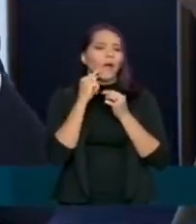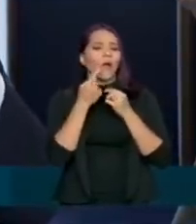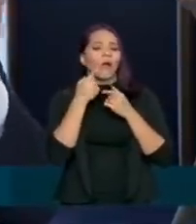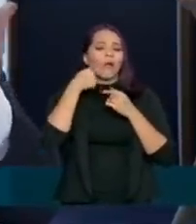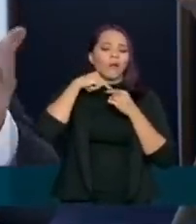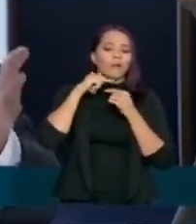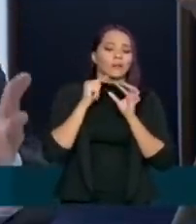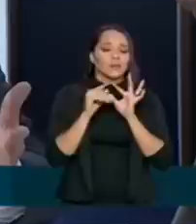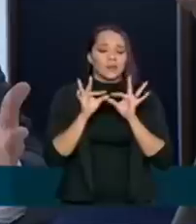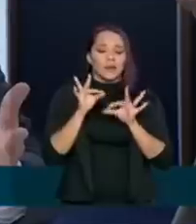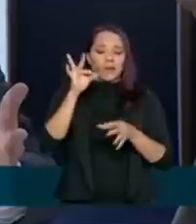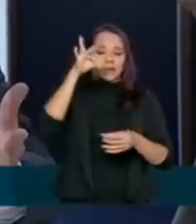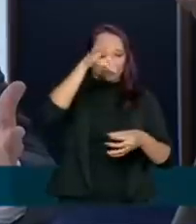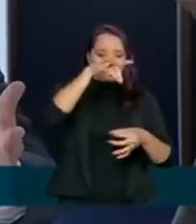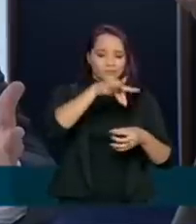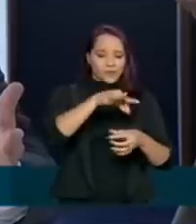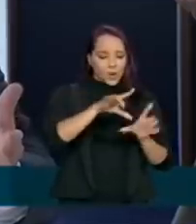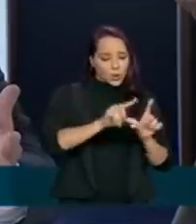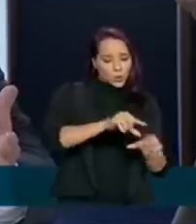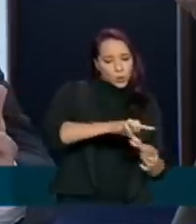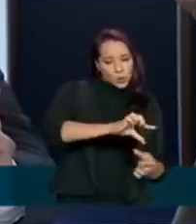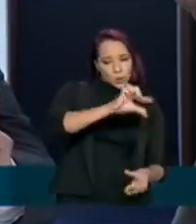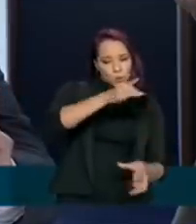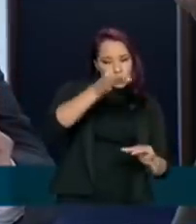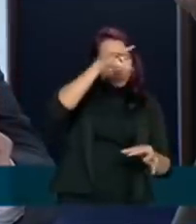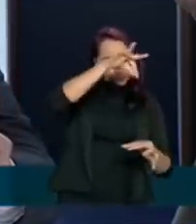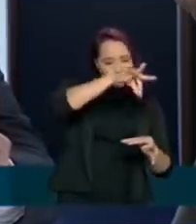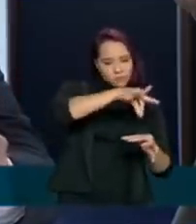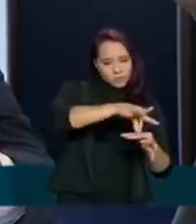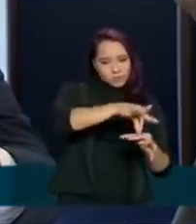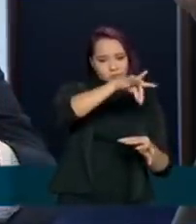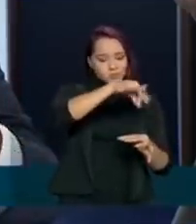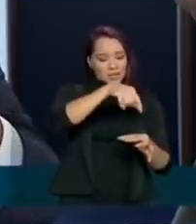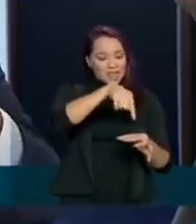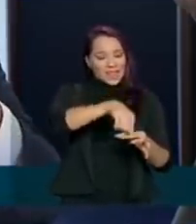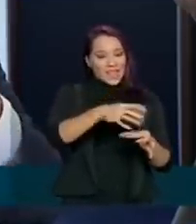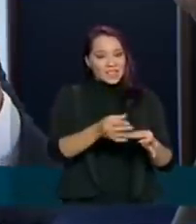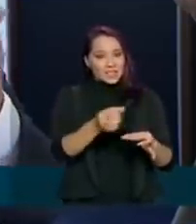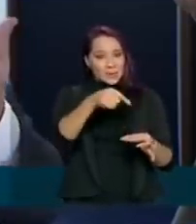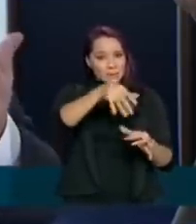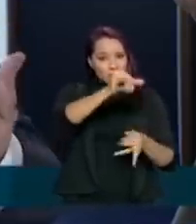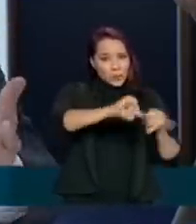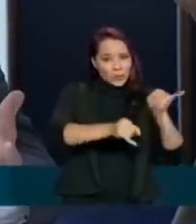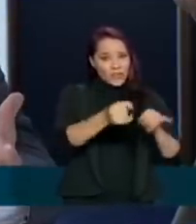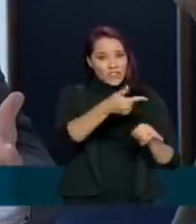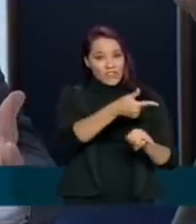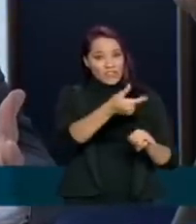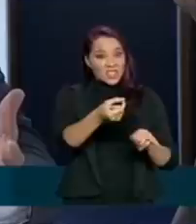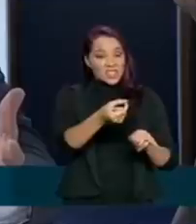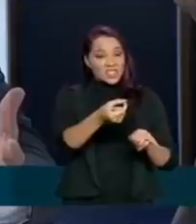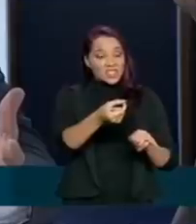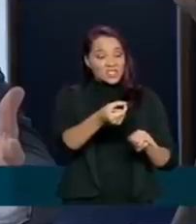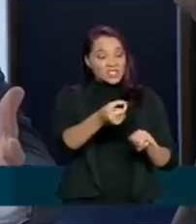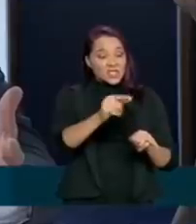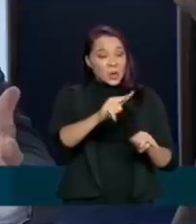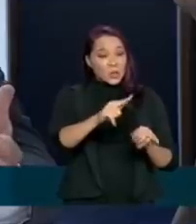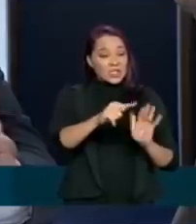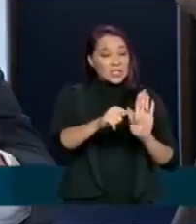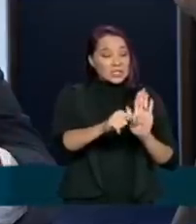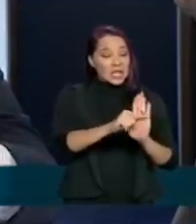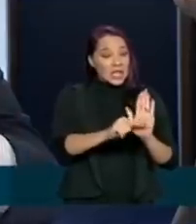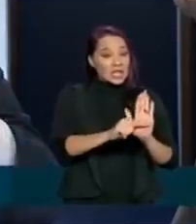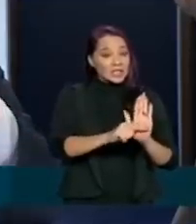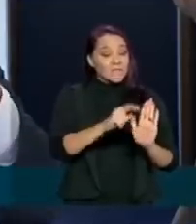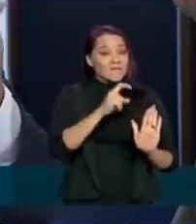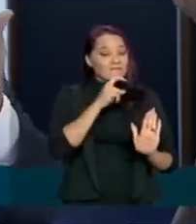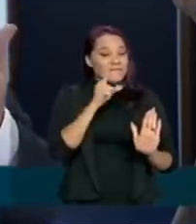Isso vai para uma solução específica. Essa reagente tem que estar a 20 graus negativo. Isso tem que